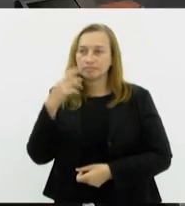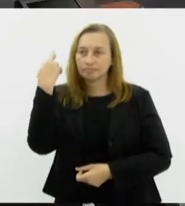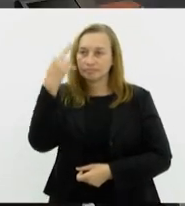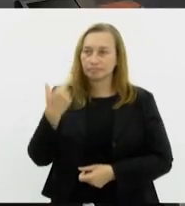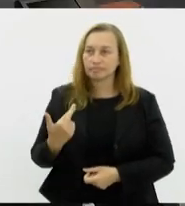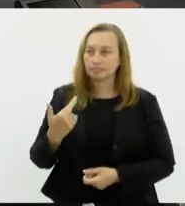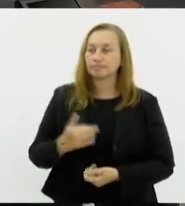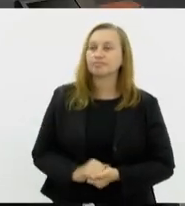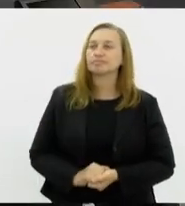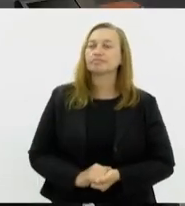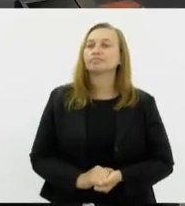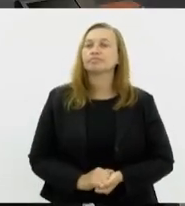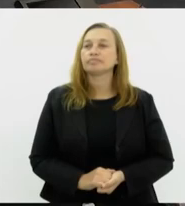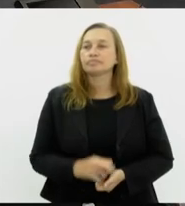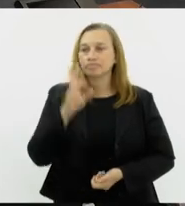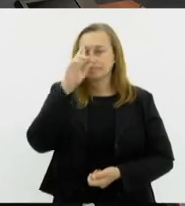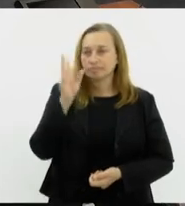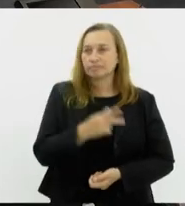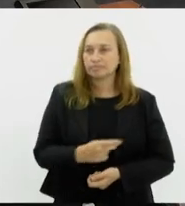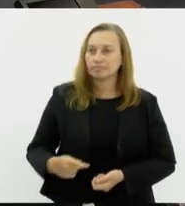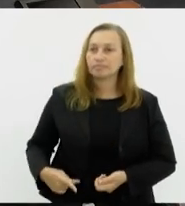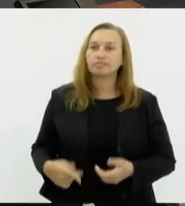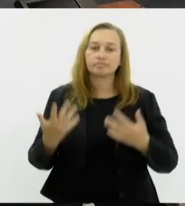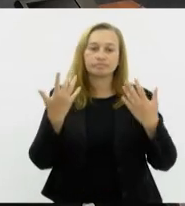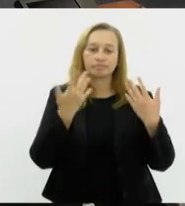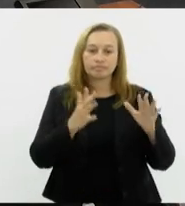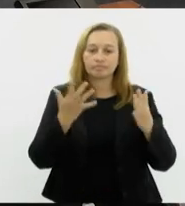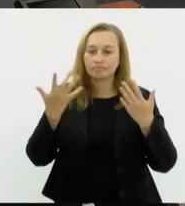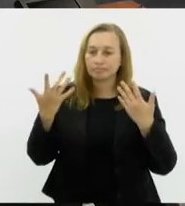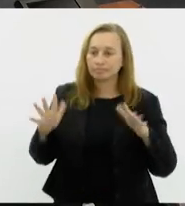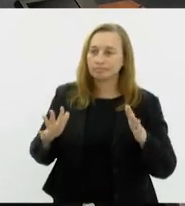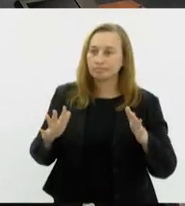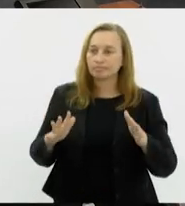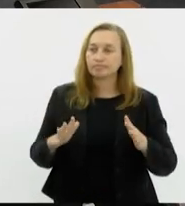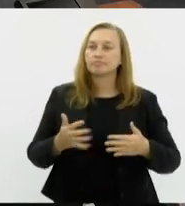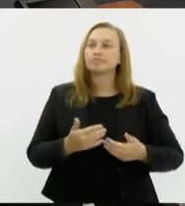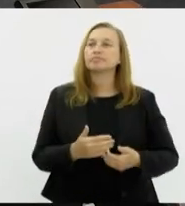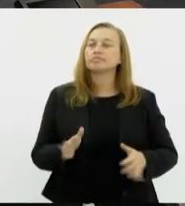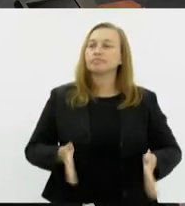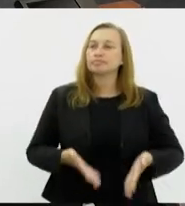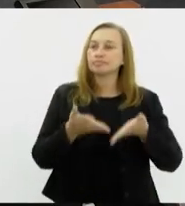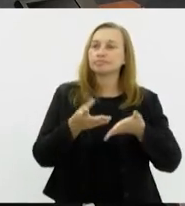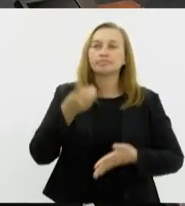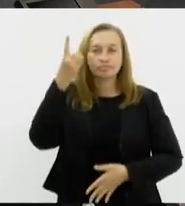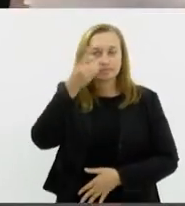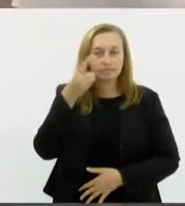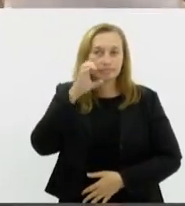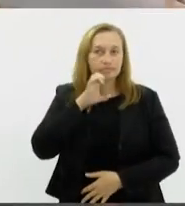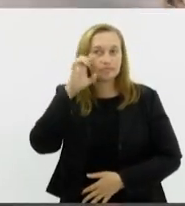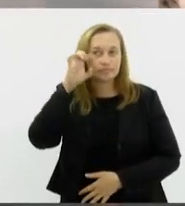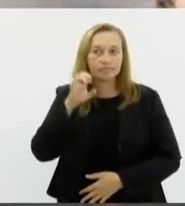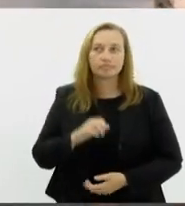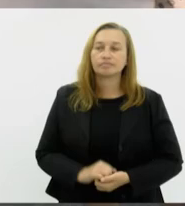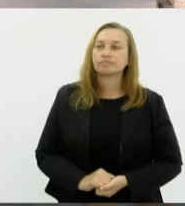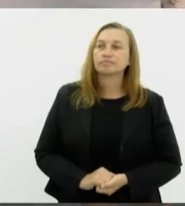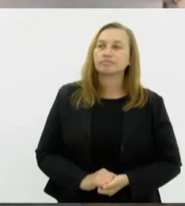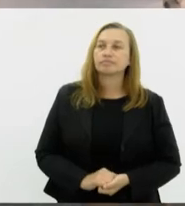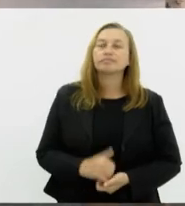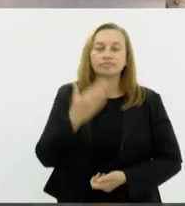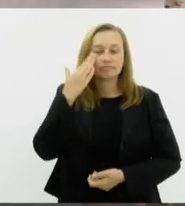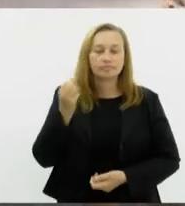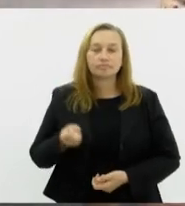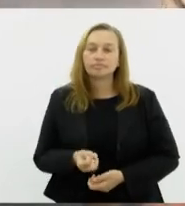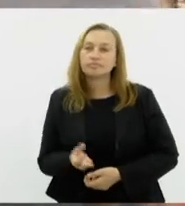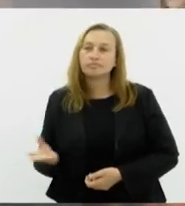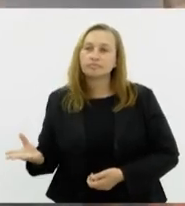Souza. Senhora Presidenta, quero elogiar a iniciativa da deputada Élica Takimoto. A gente sabe o